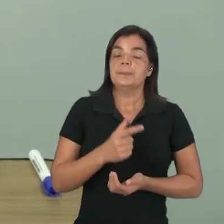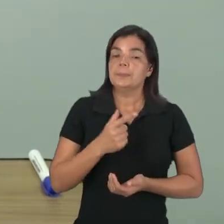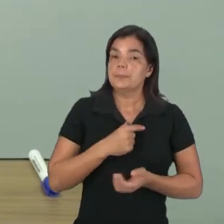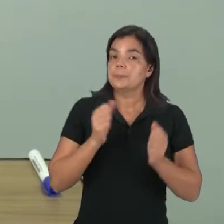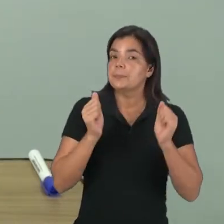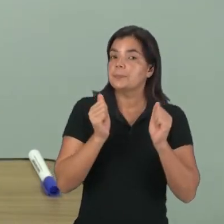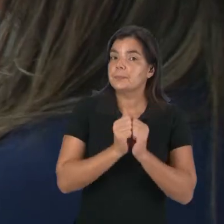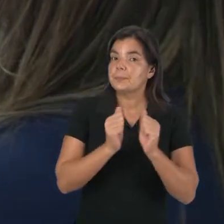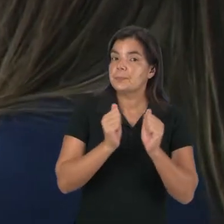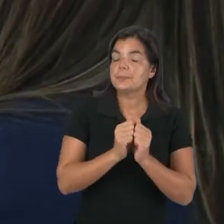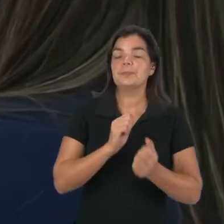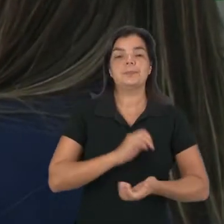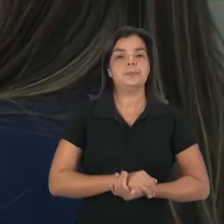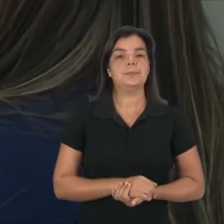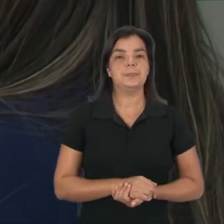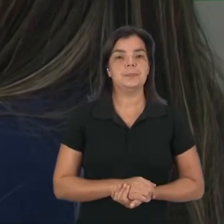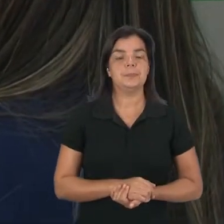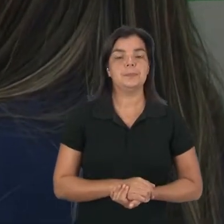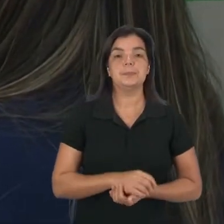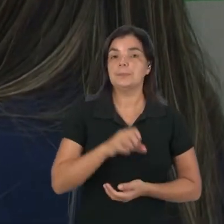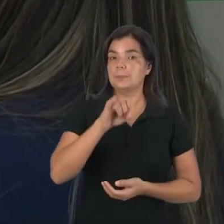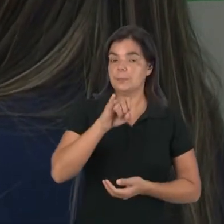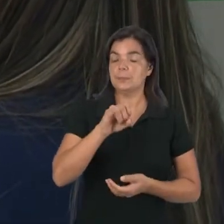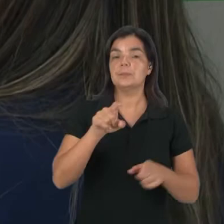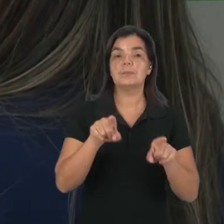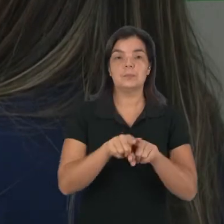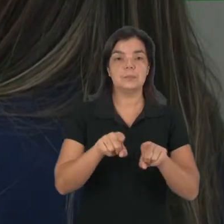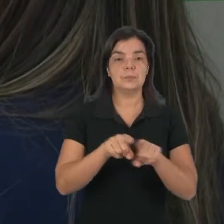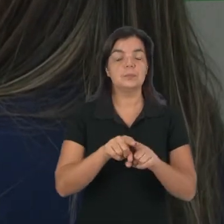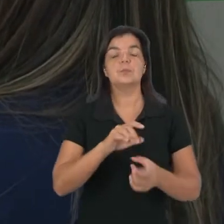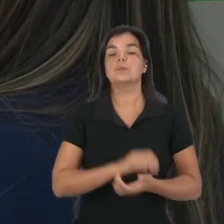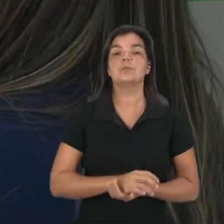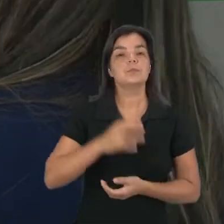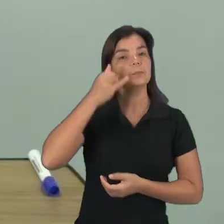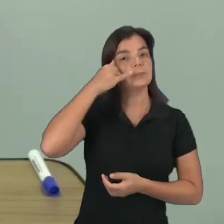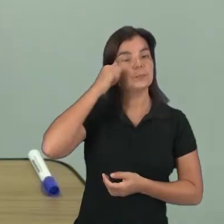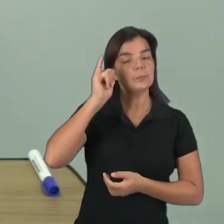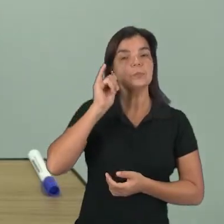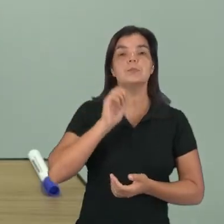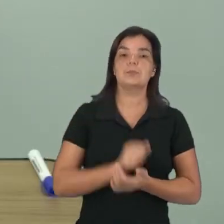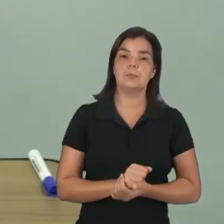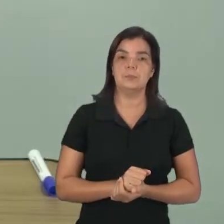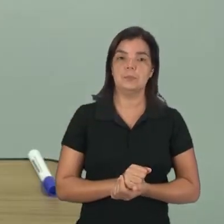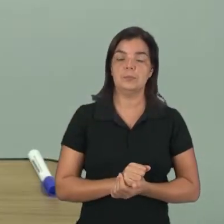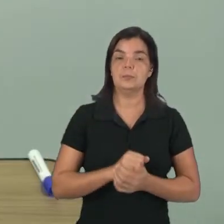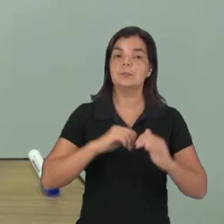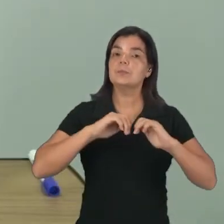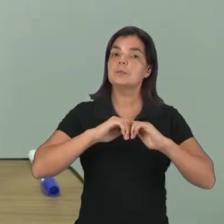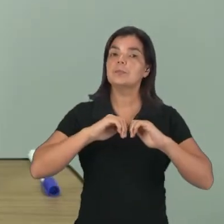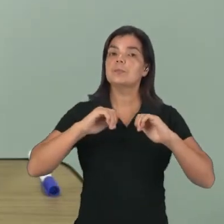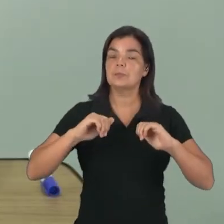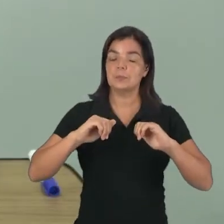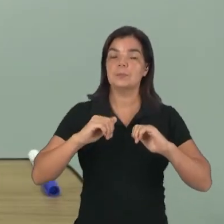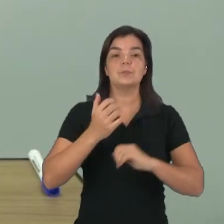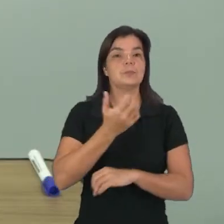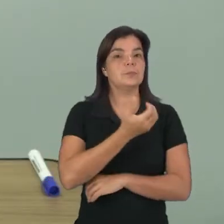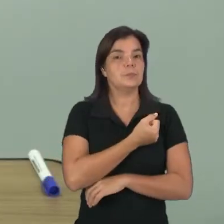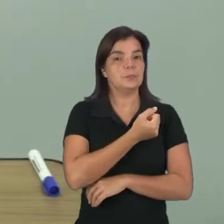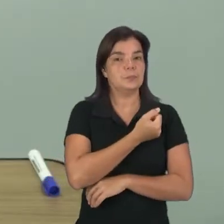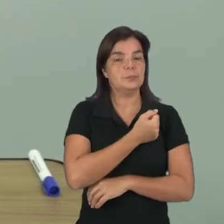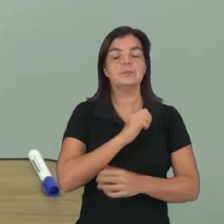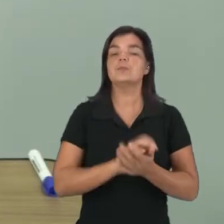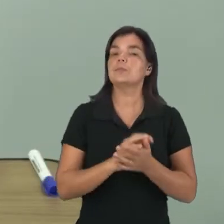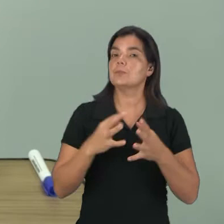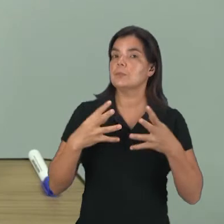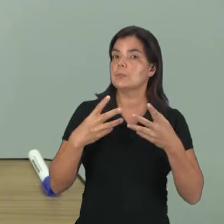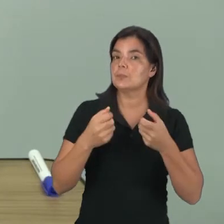isso juntos. Vamos lá? Então, se decompor, nós temos a ideia de desmontar. O número está ali